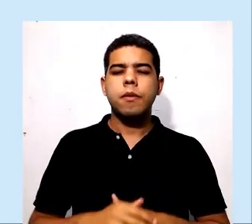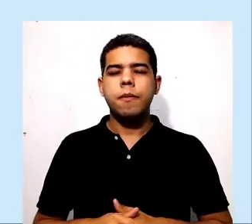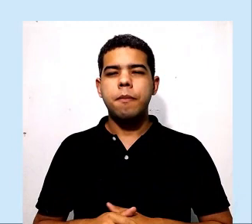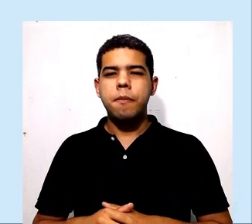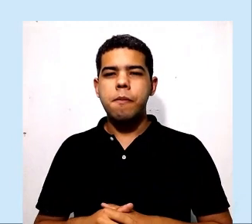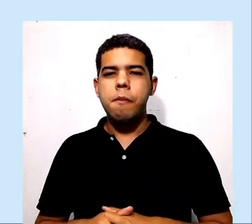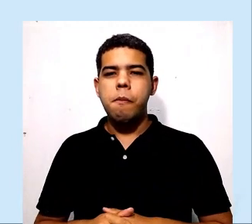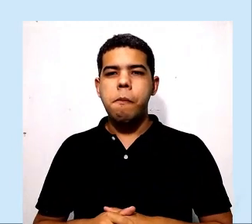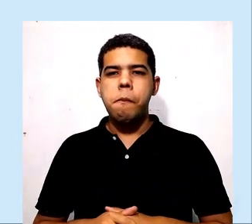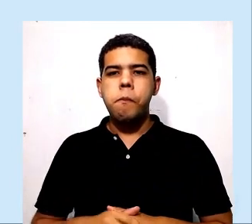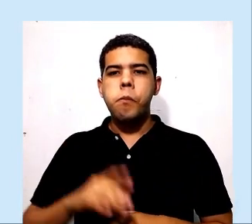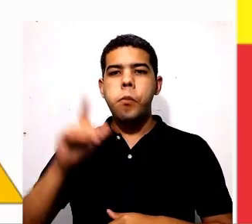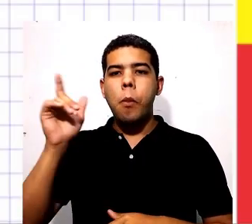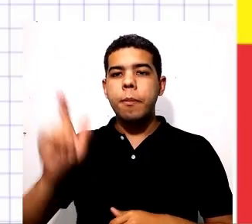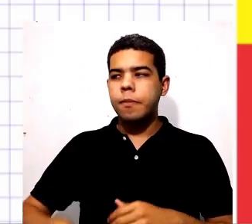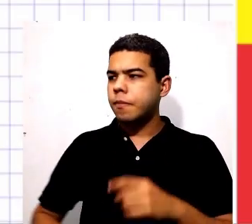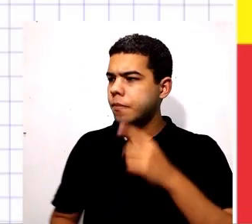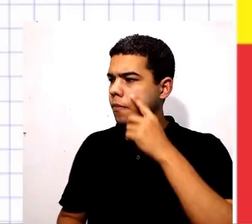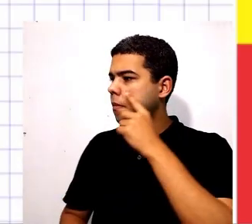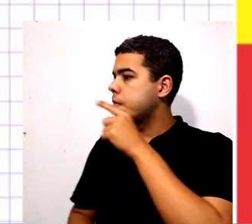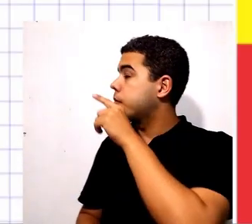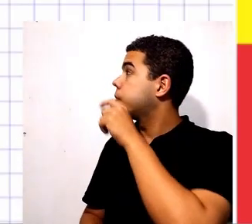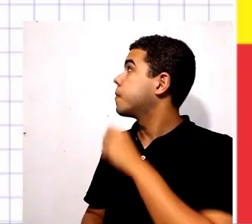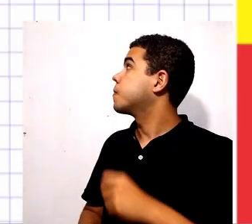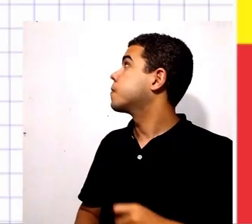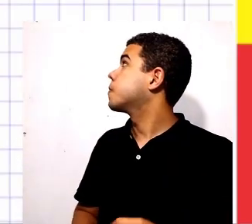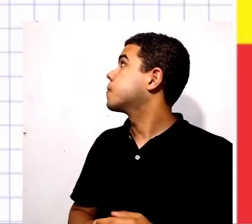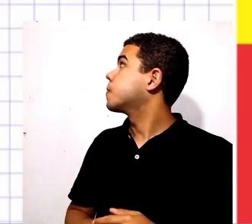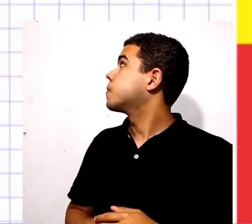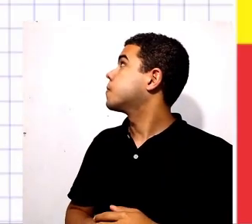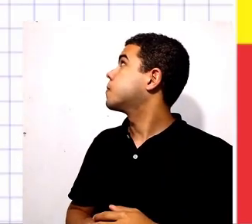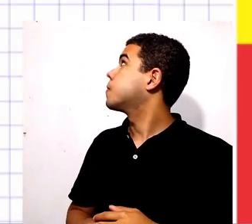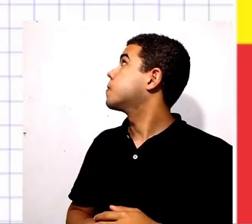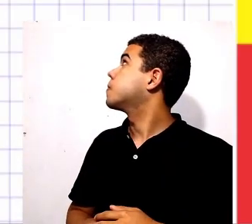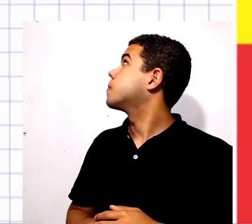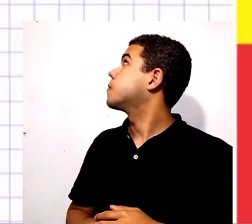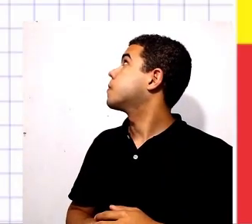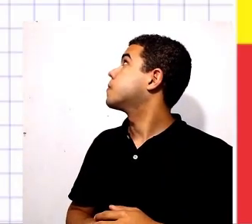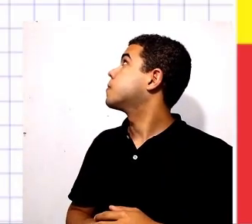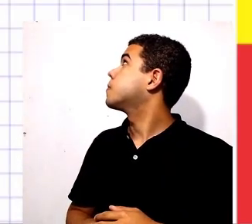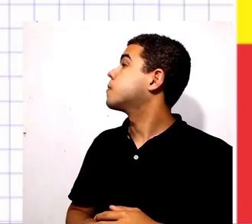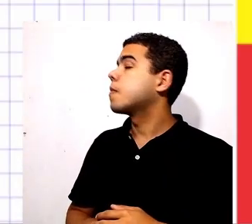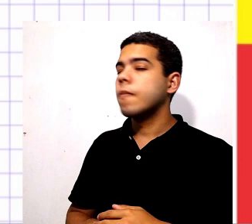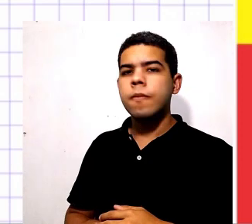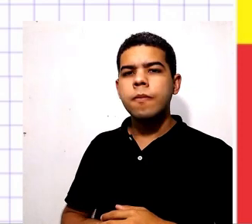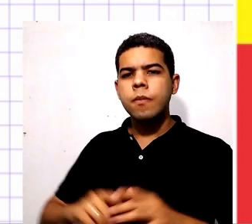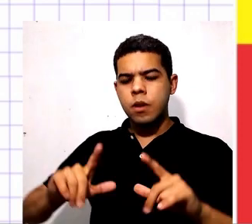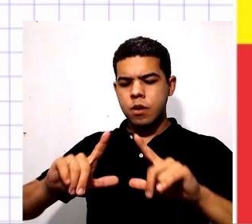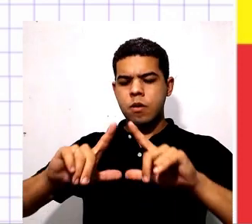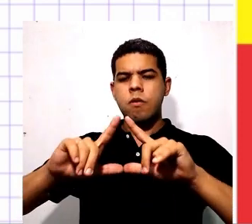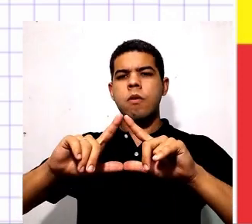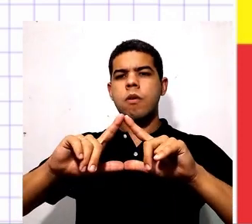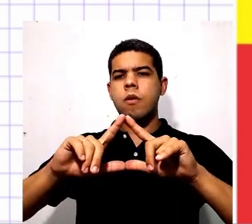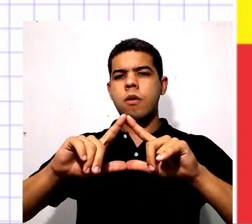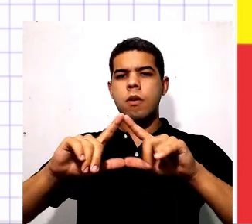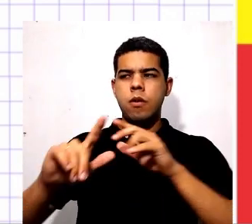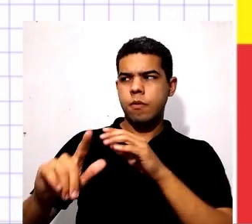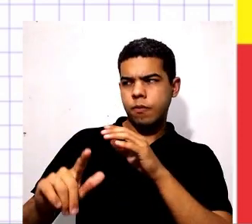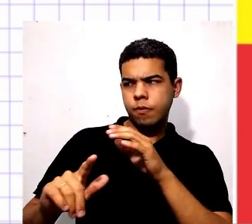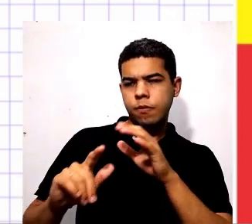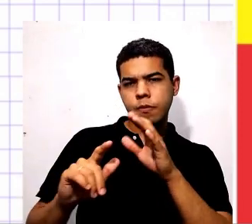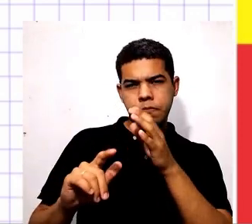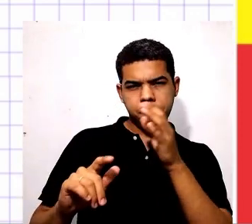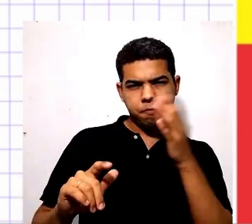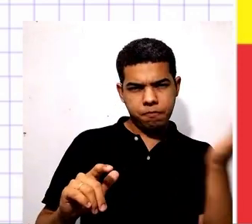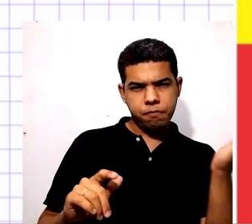Beleza? Então, veja aí na tela este exemplo do triângulo. Beleza? Veja aqui. O triângulo lado esquerdo,